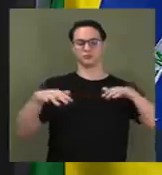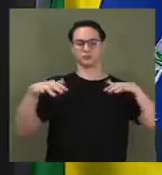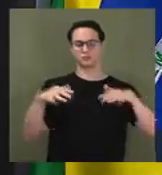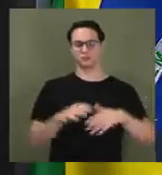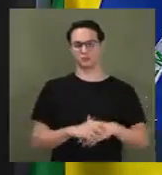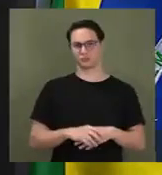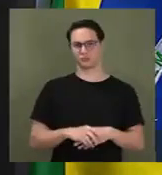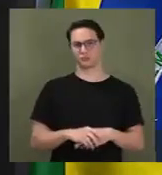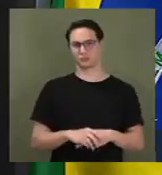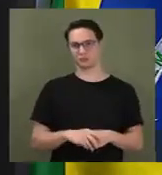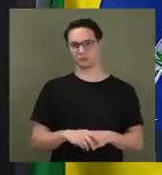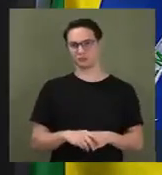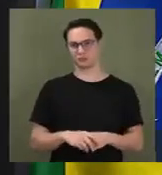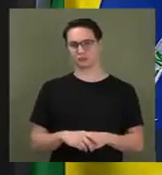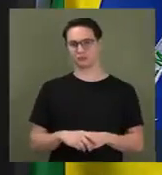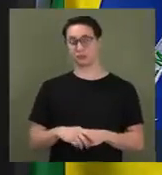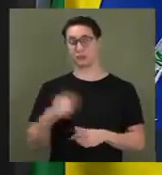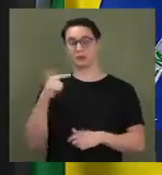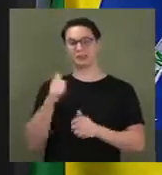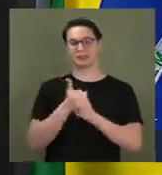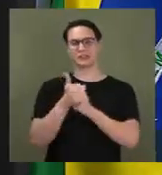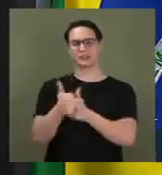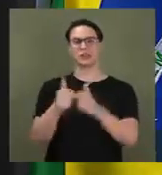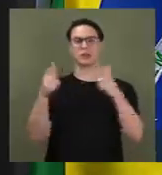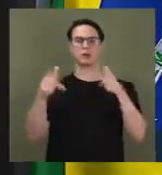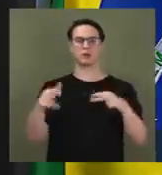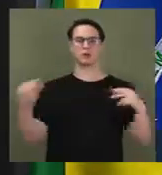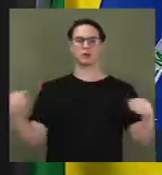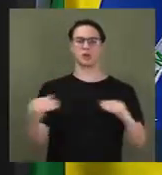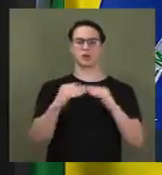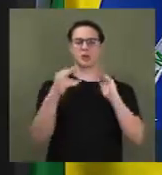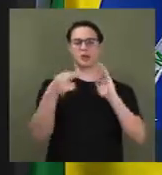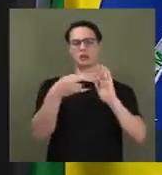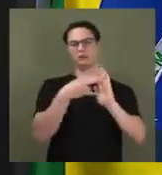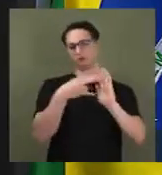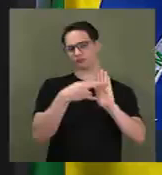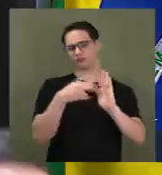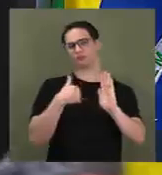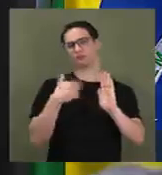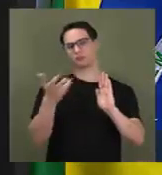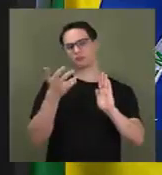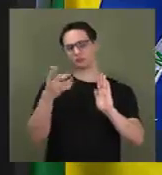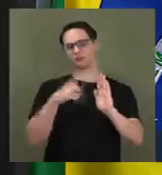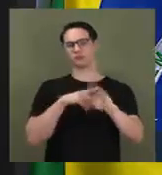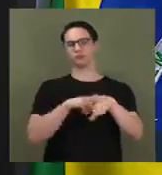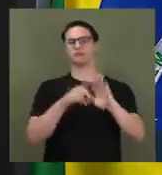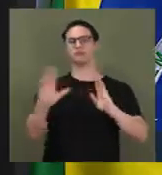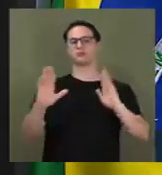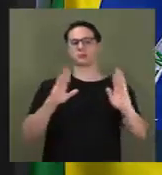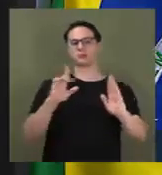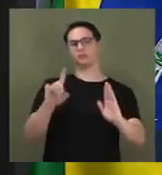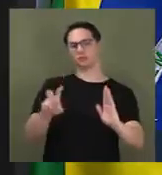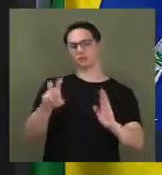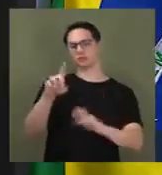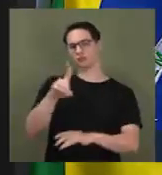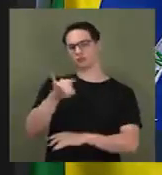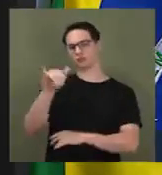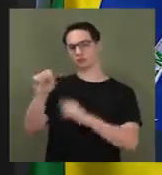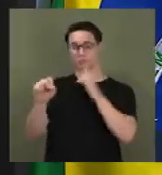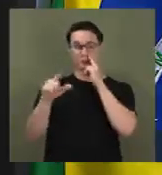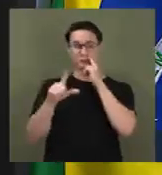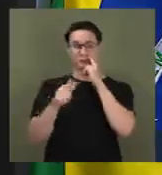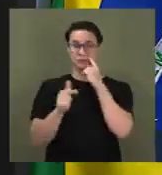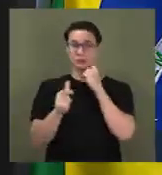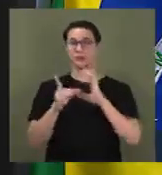não seguindo o rito regimental, que eu gostaria muito, de um interstício de 5 dias, não permitiu